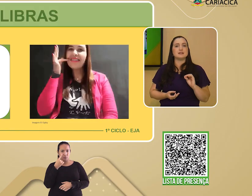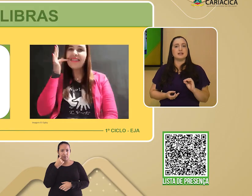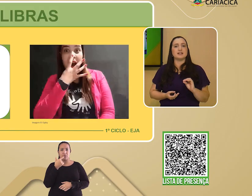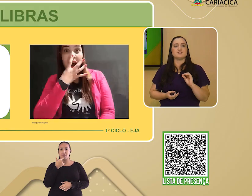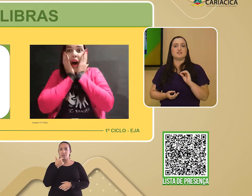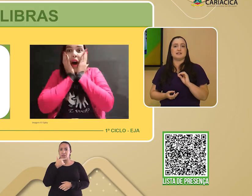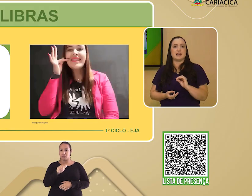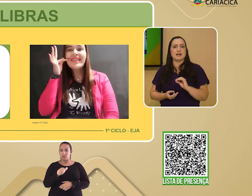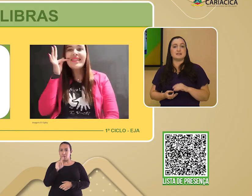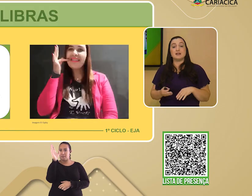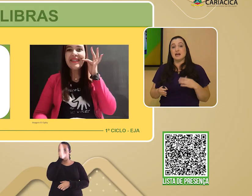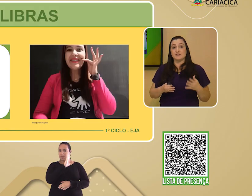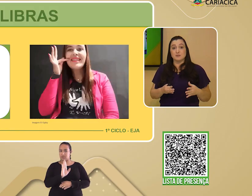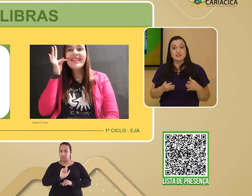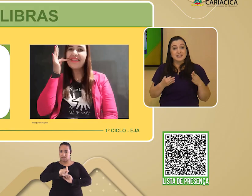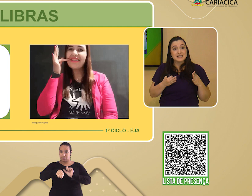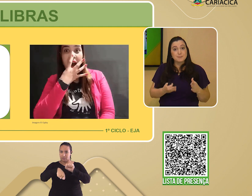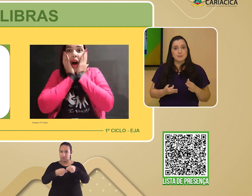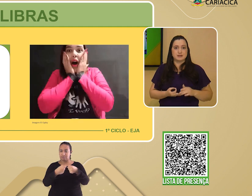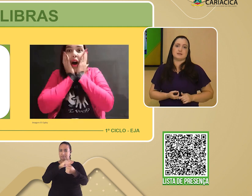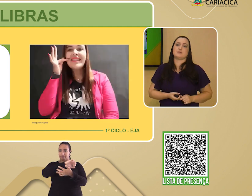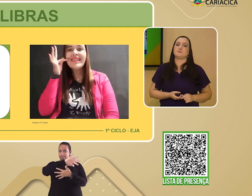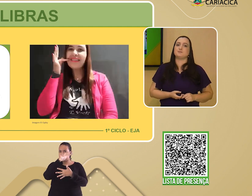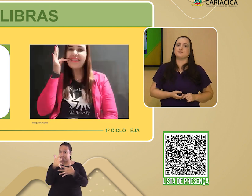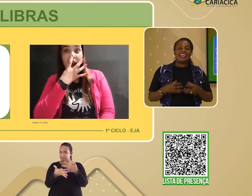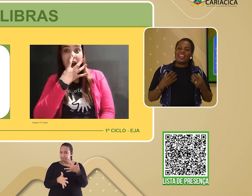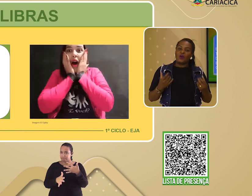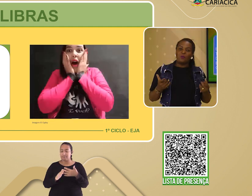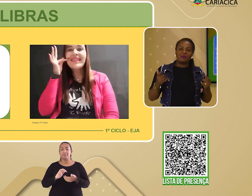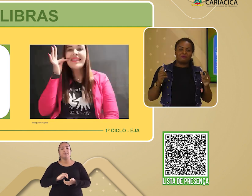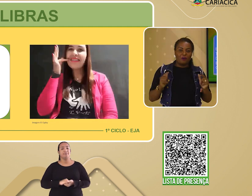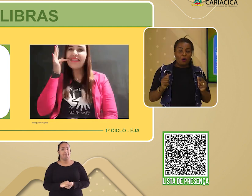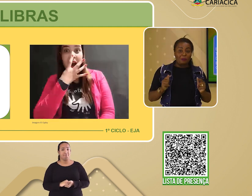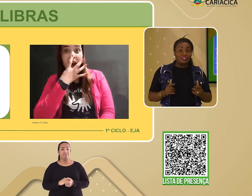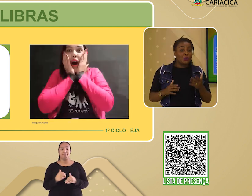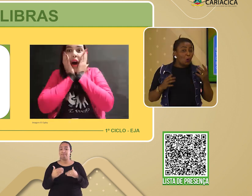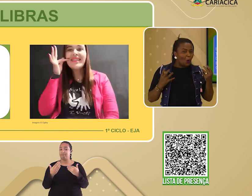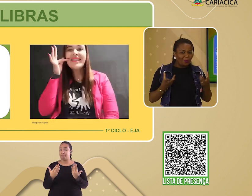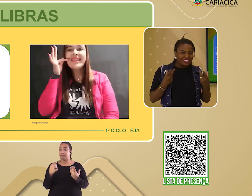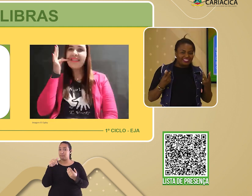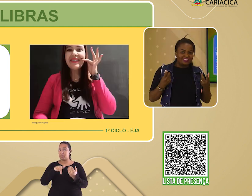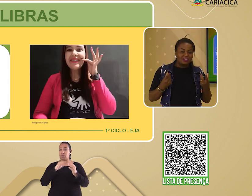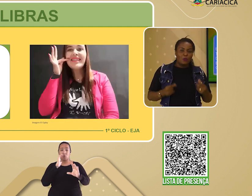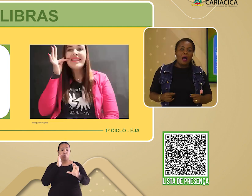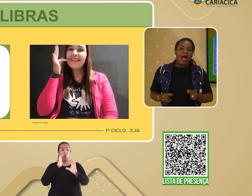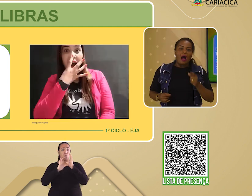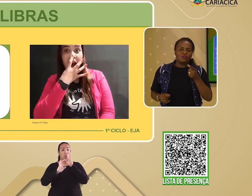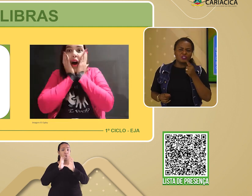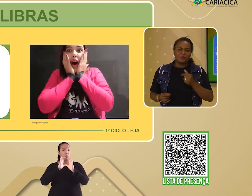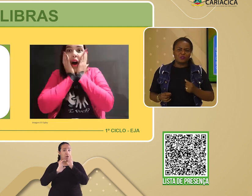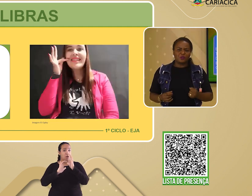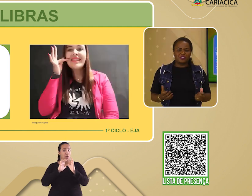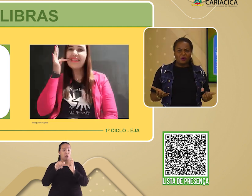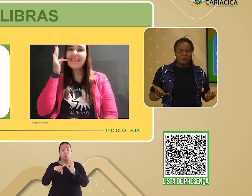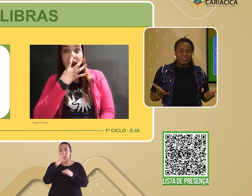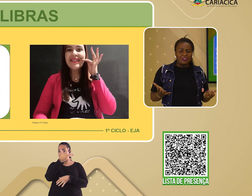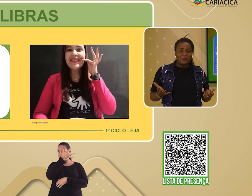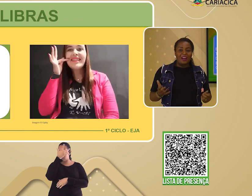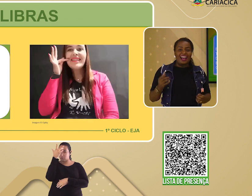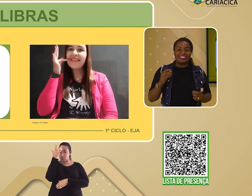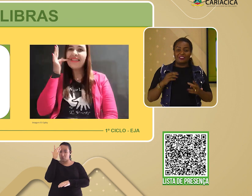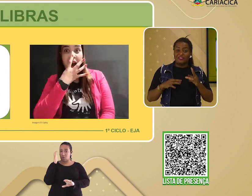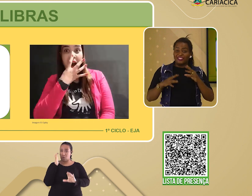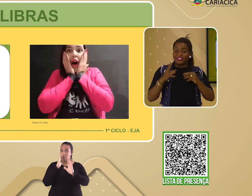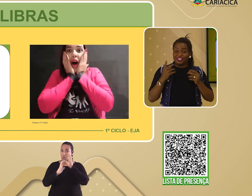linguagem brasileira de sinais, a famosa Libras? É uma forma de comunicação onde as pessoas se